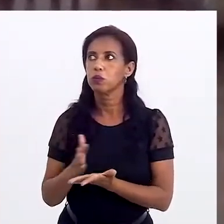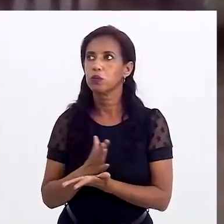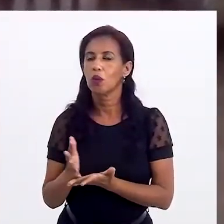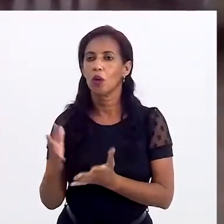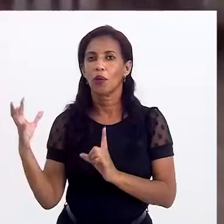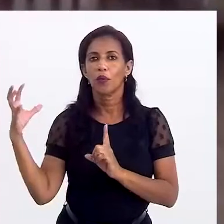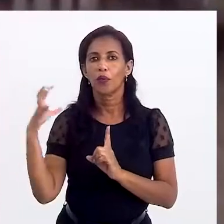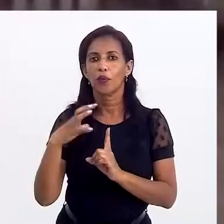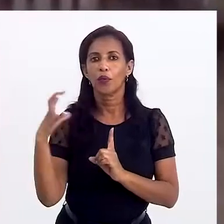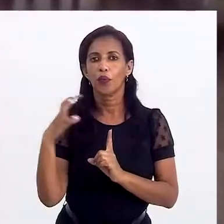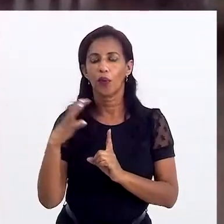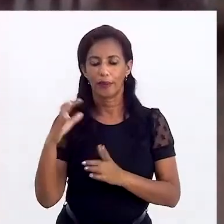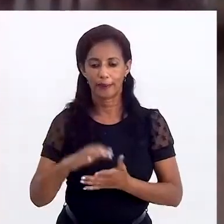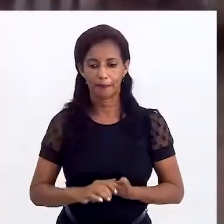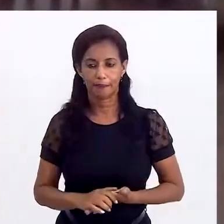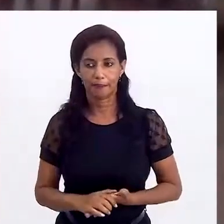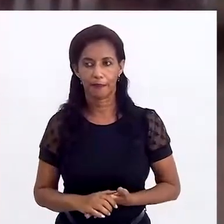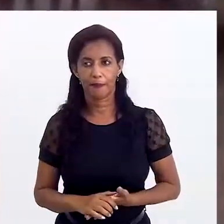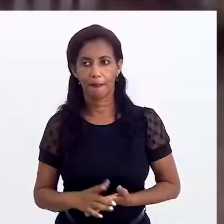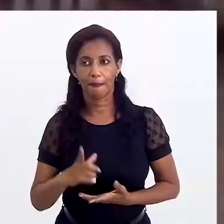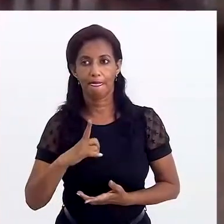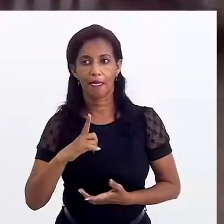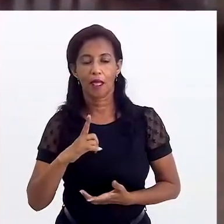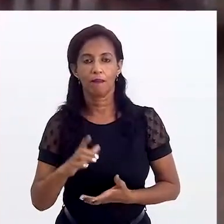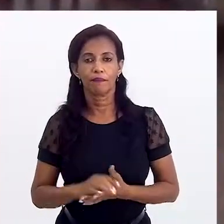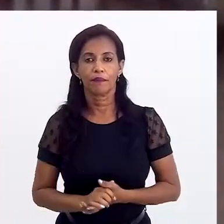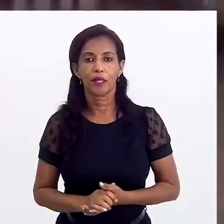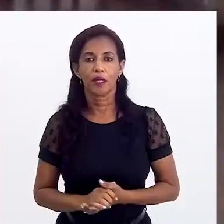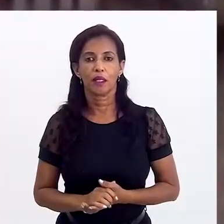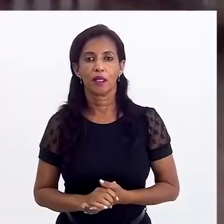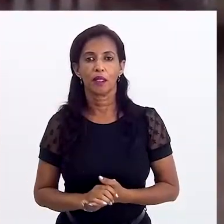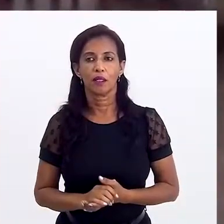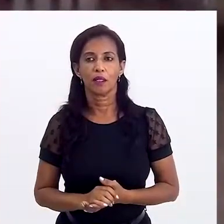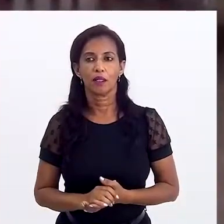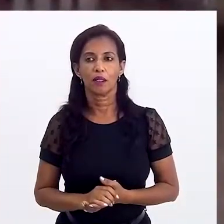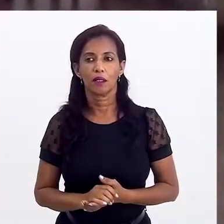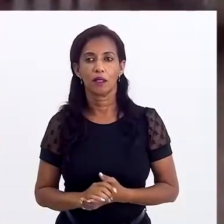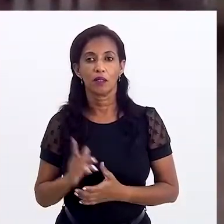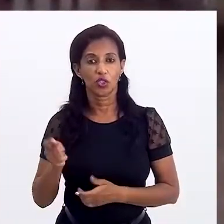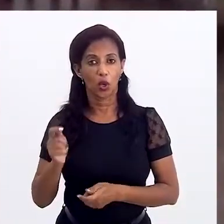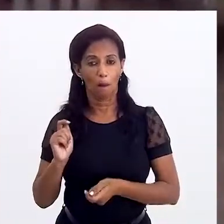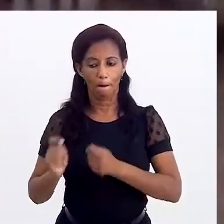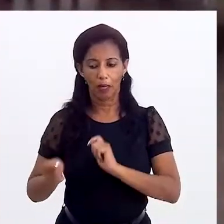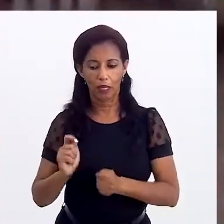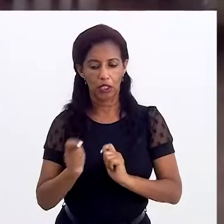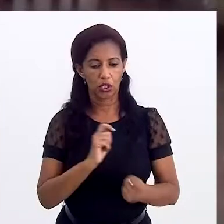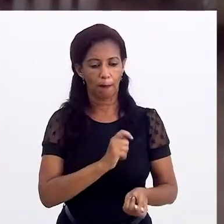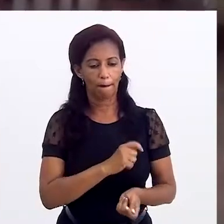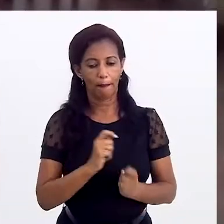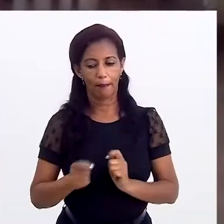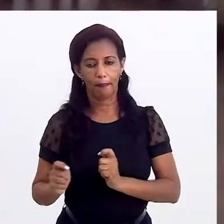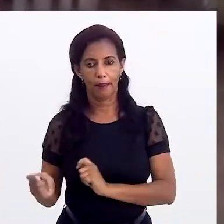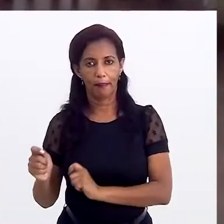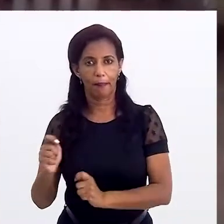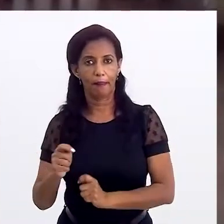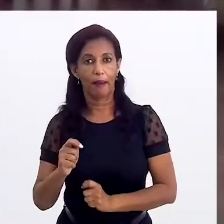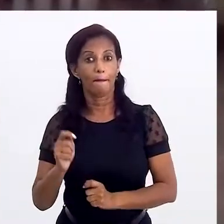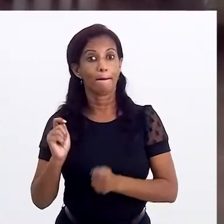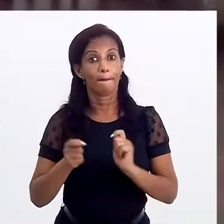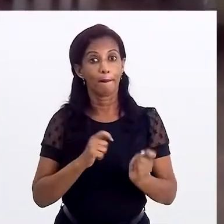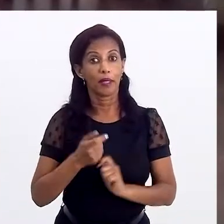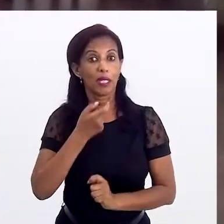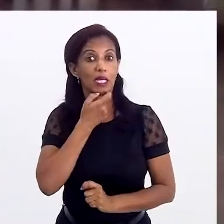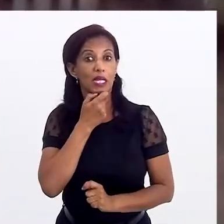alguma influência ou outra. Eu, por exemplo, estava com Jimmy Capaldi. Jimmy Capaldi era o baterista do Traffic, aquela banda inglesa de